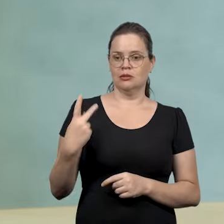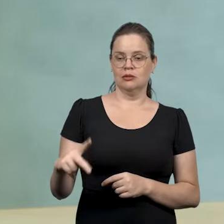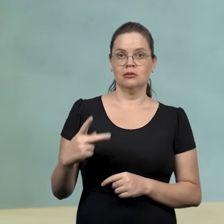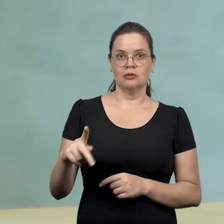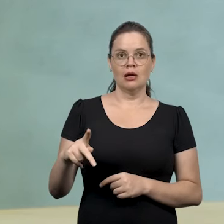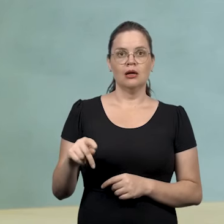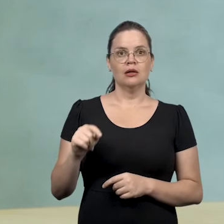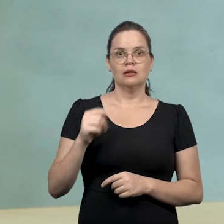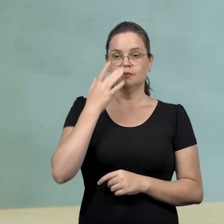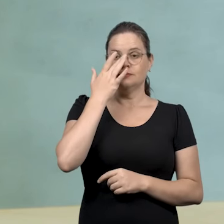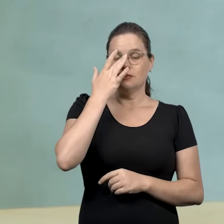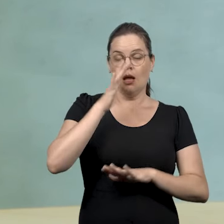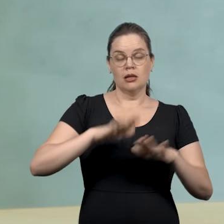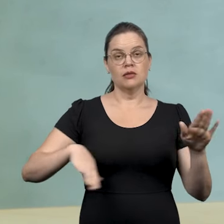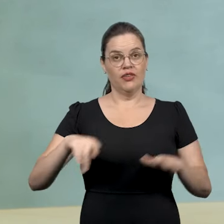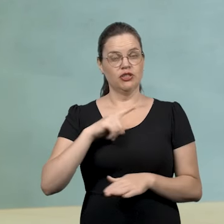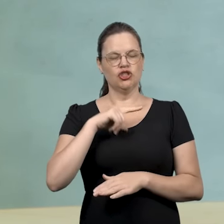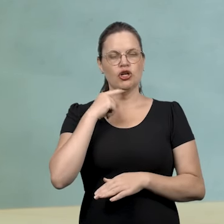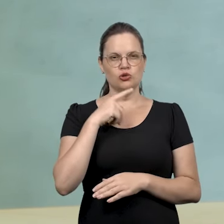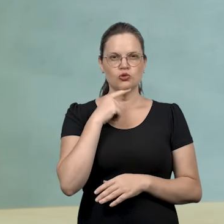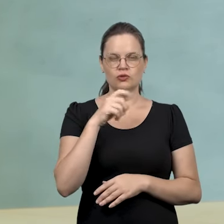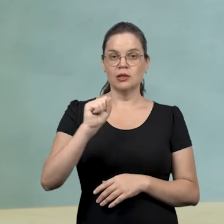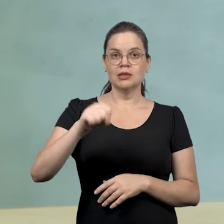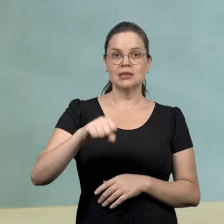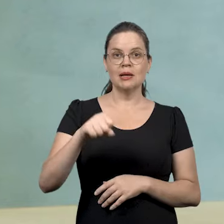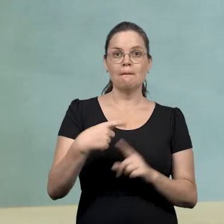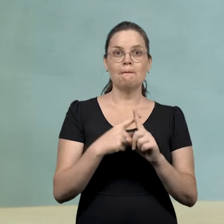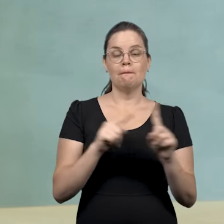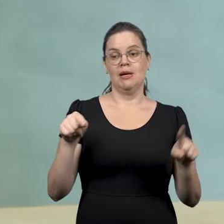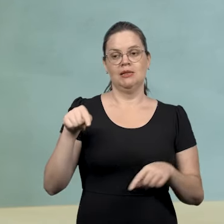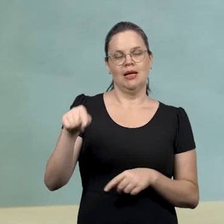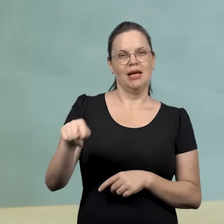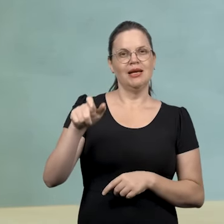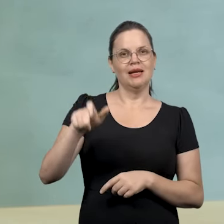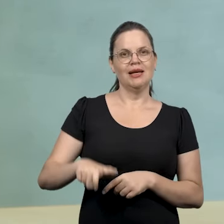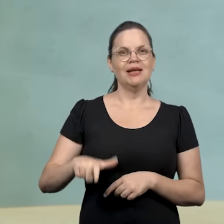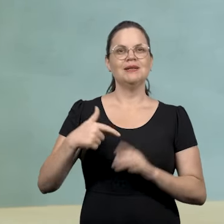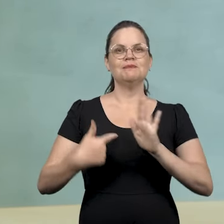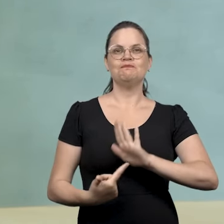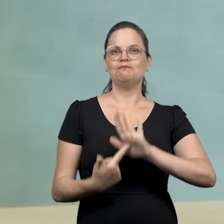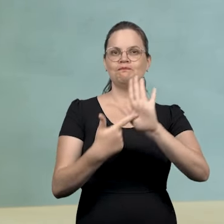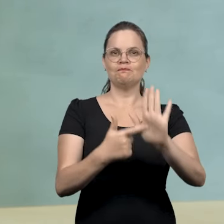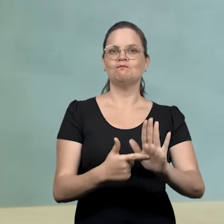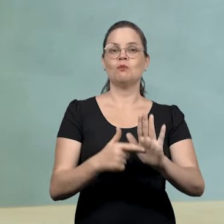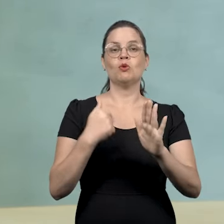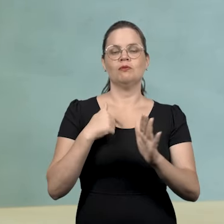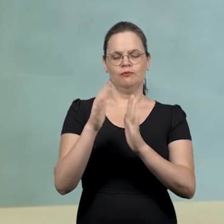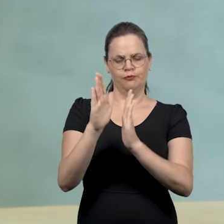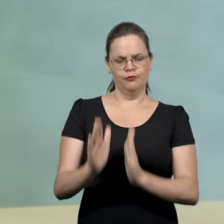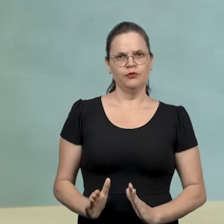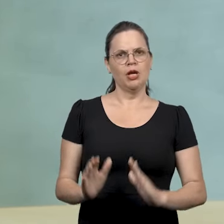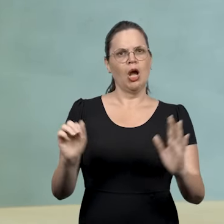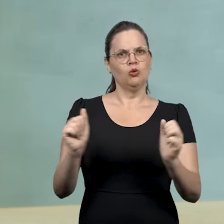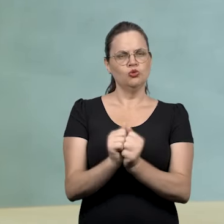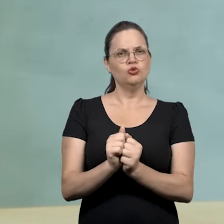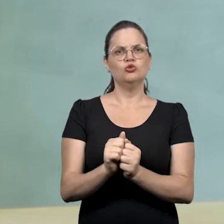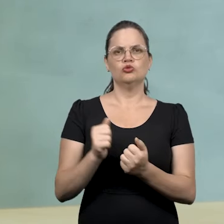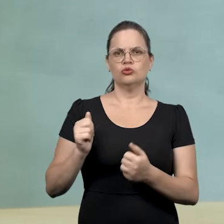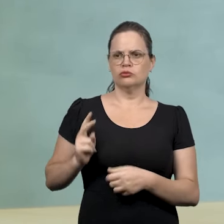alguns momentos tivessem dúvidas, ele demonstra ali uma lealdade profunda. Ele demonstra ali